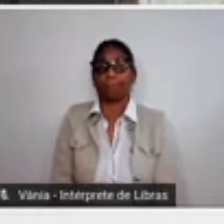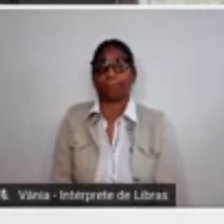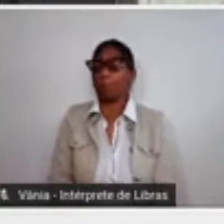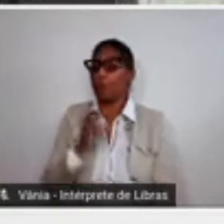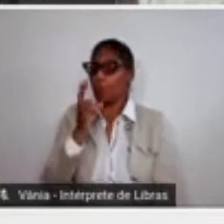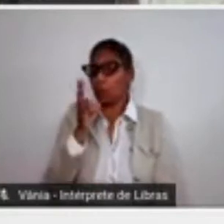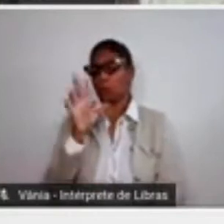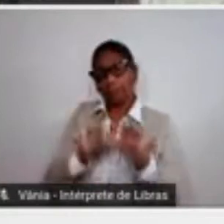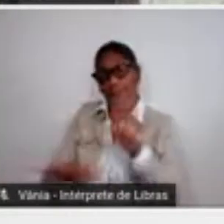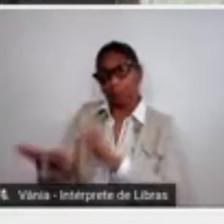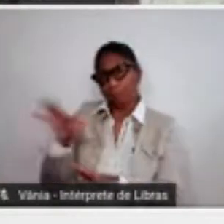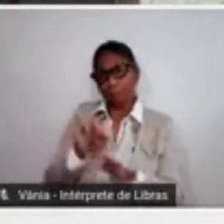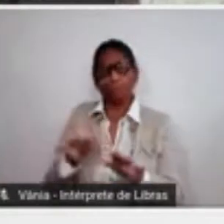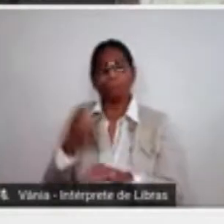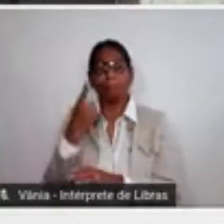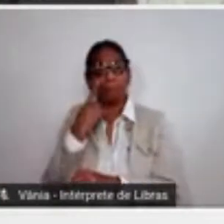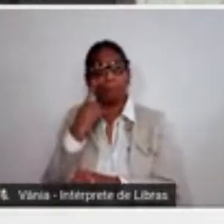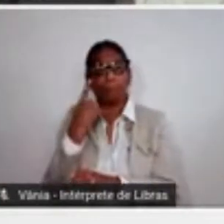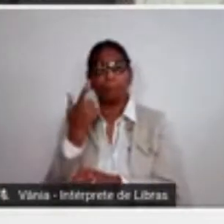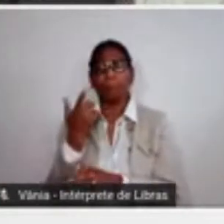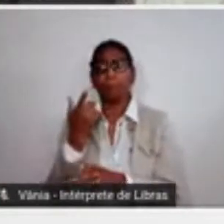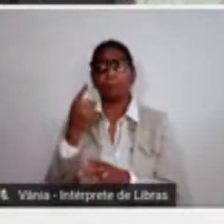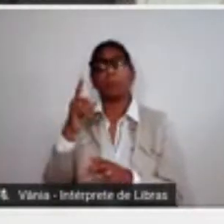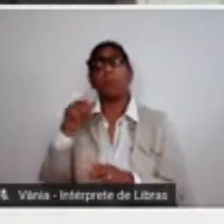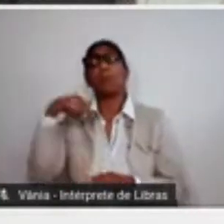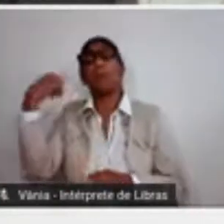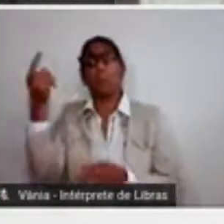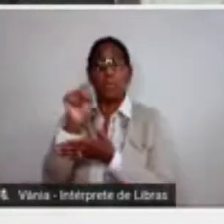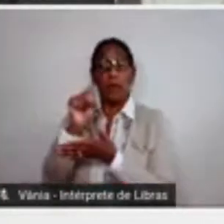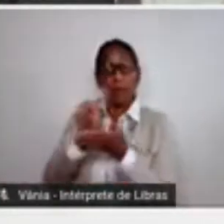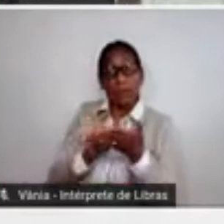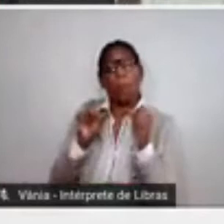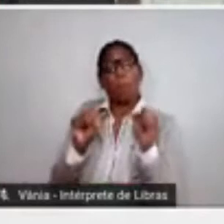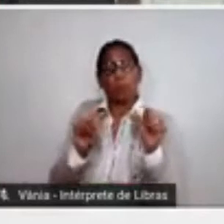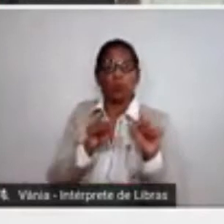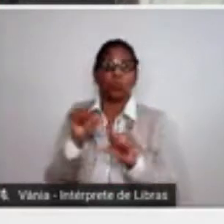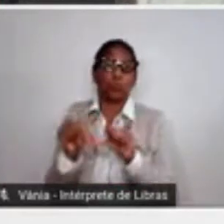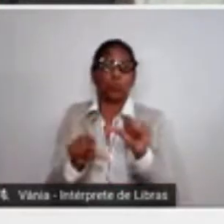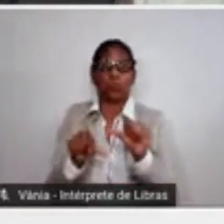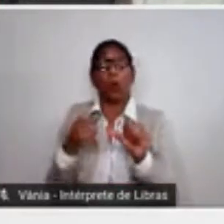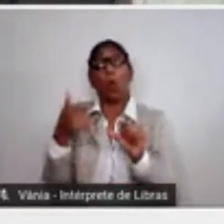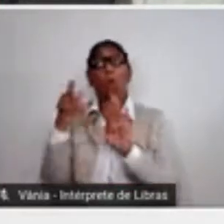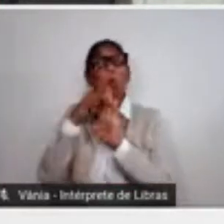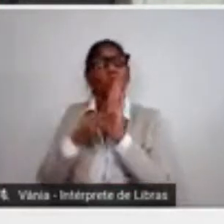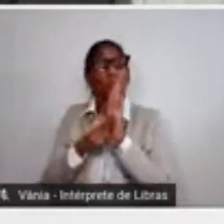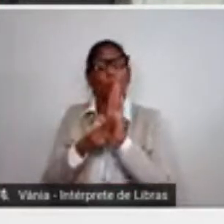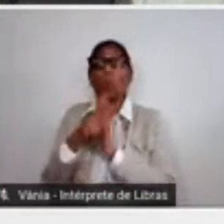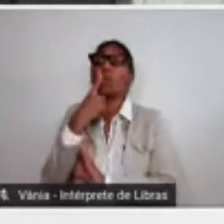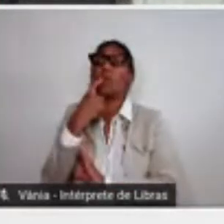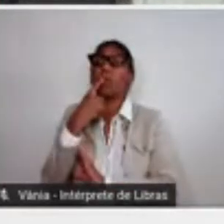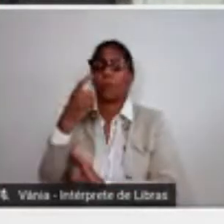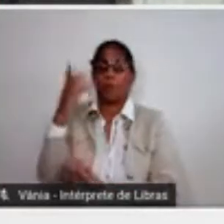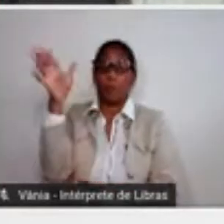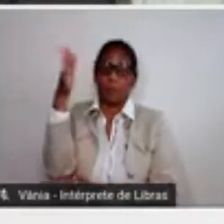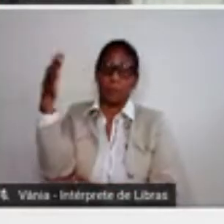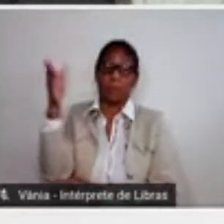analisando, se for o caso, numa próxima avaliação, a região pode ter a necessidade de cumprir os protocolos da bandeira vermelha, mas se